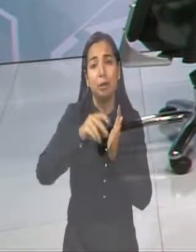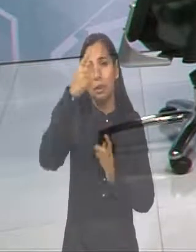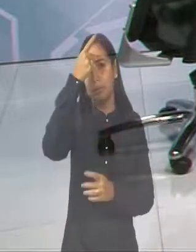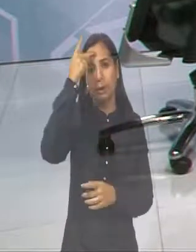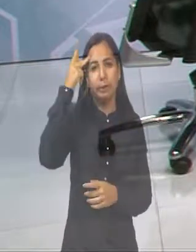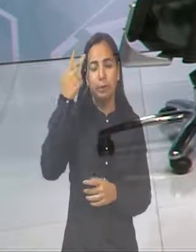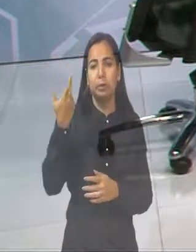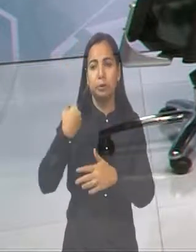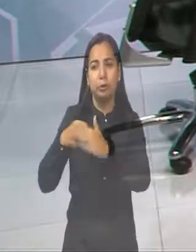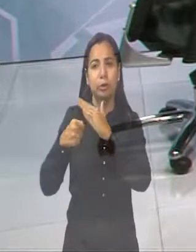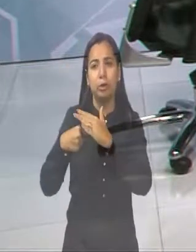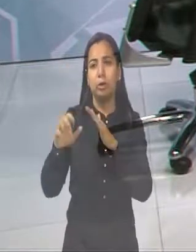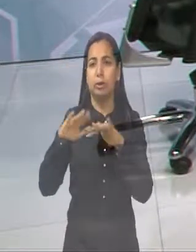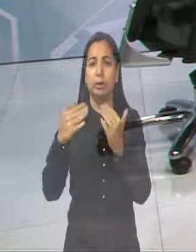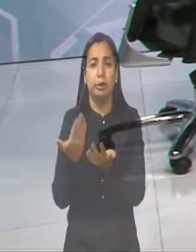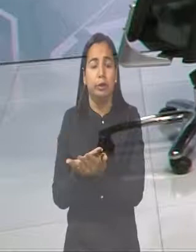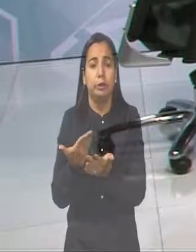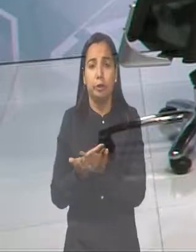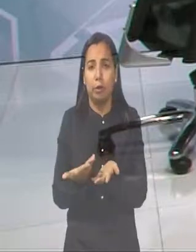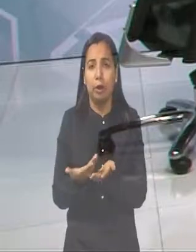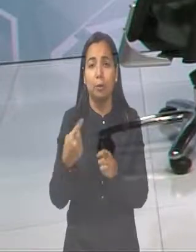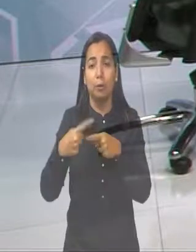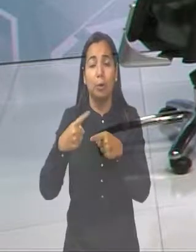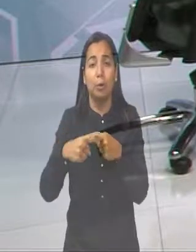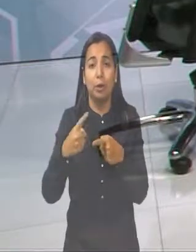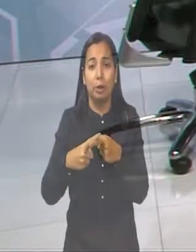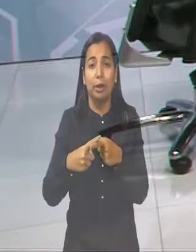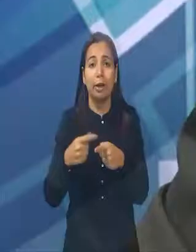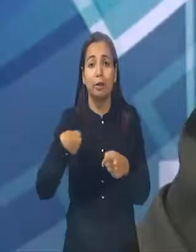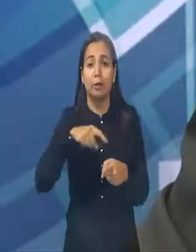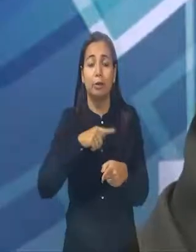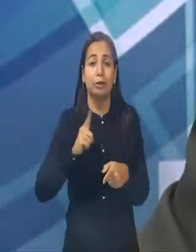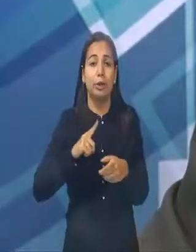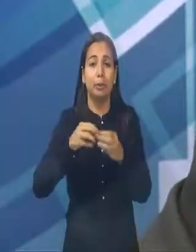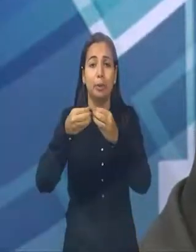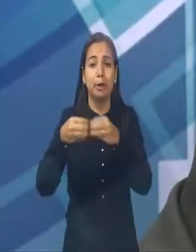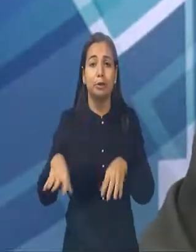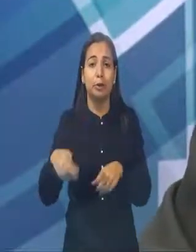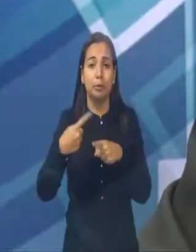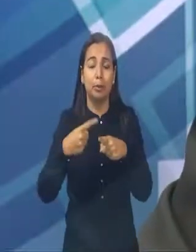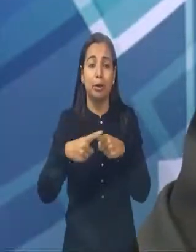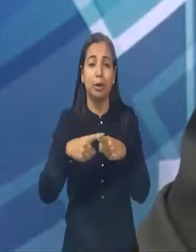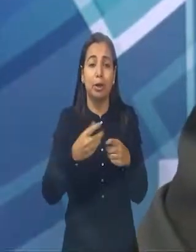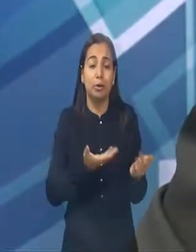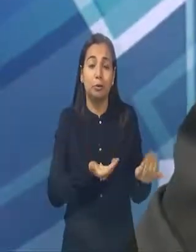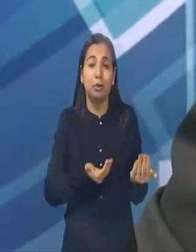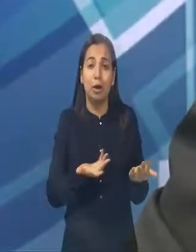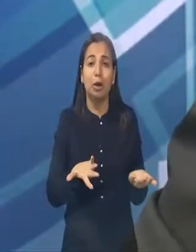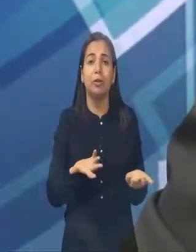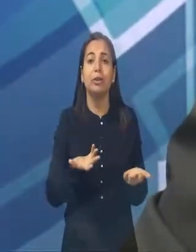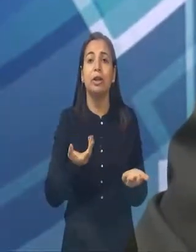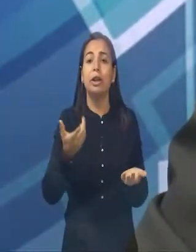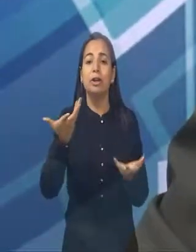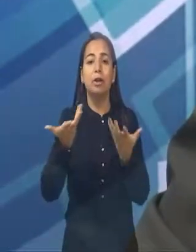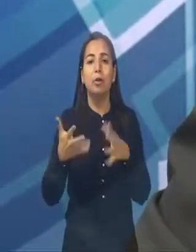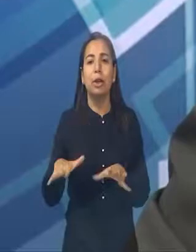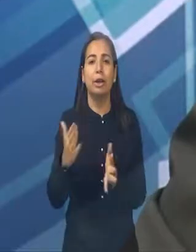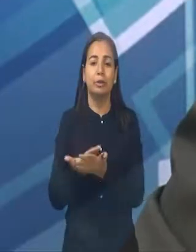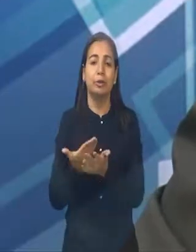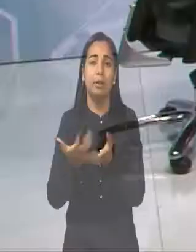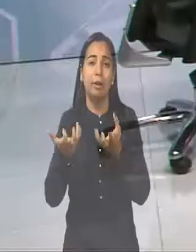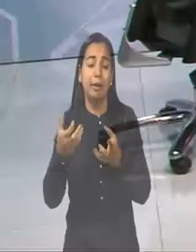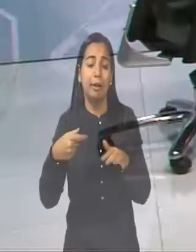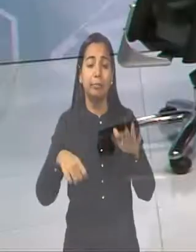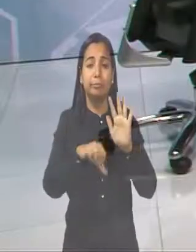faixa. Estamos construindo a indústria do crime. Porque quem não tem nível médio não pega os empregos mais básicos e